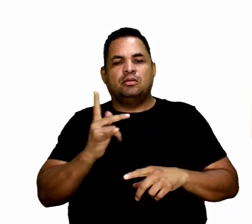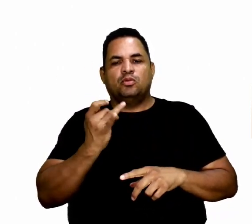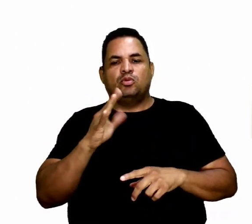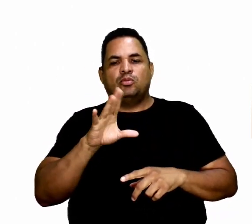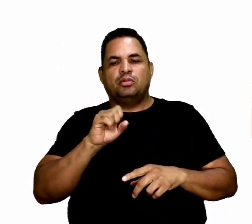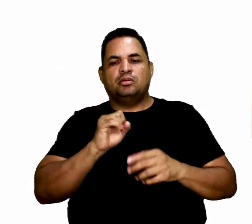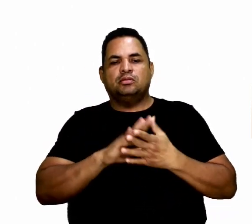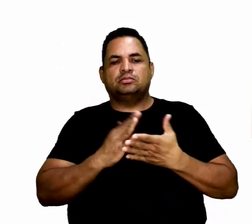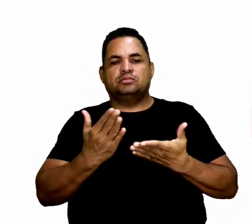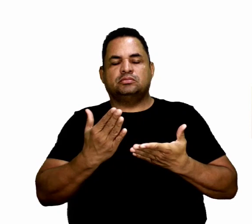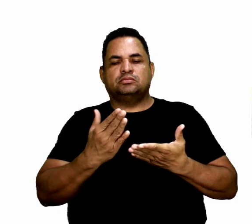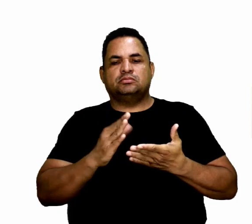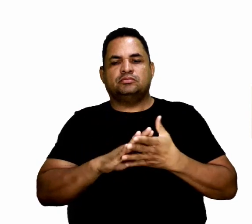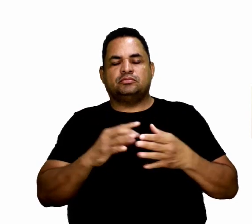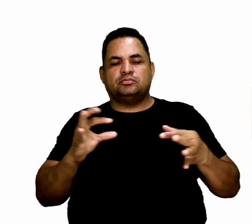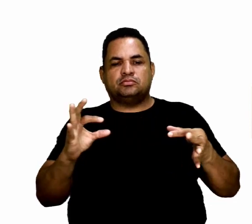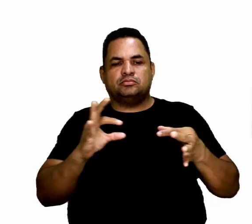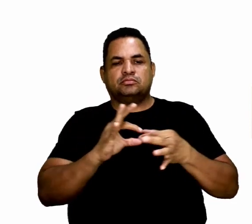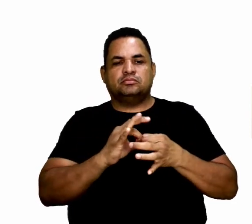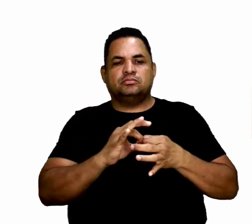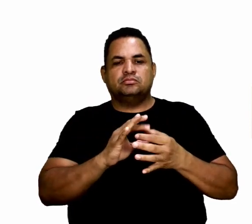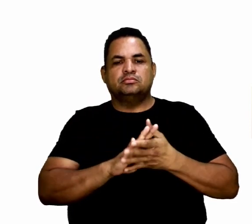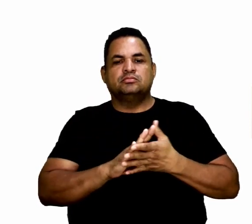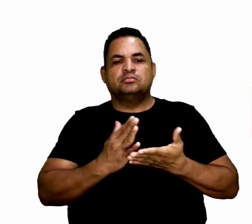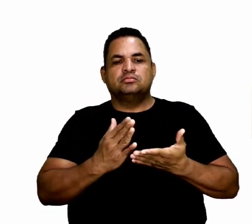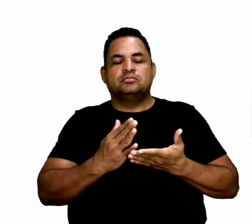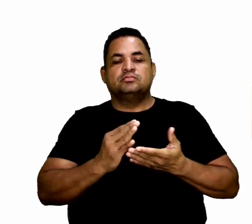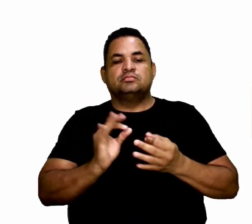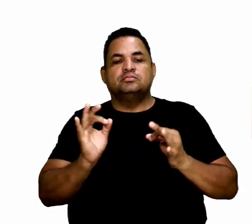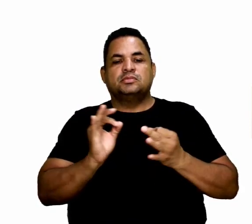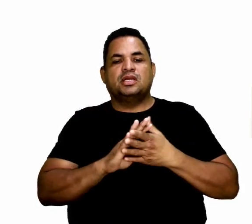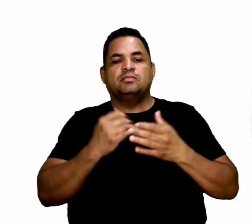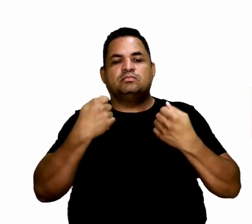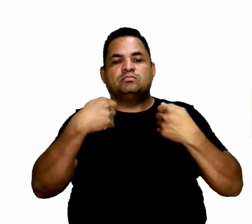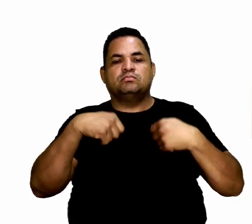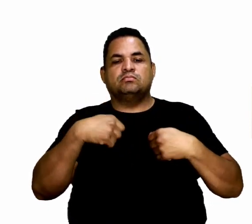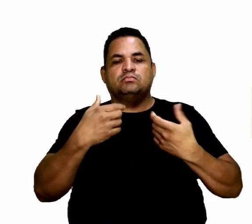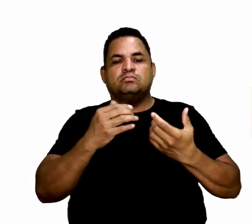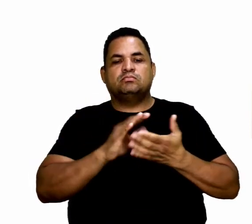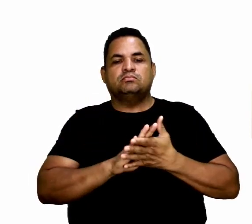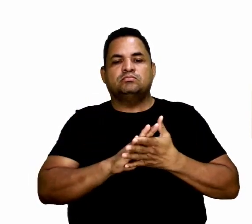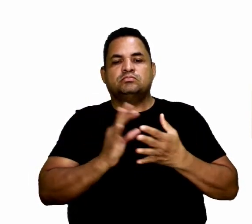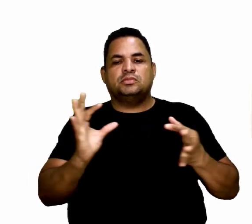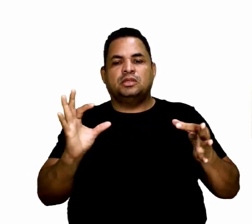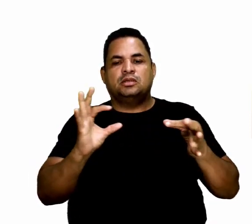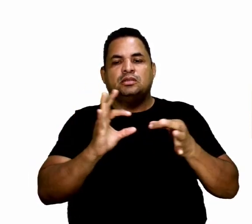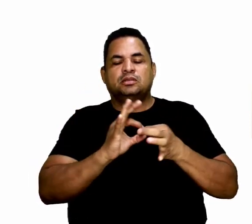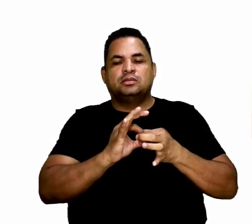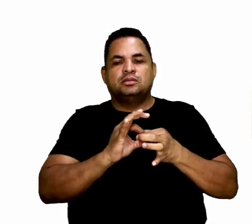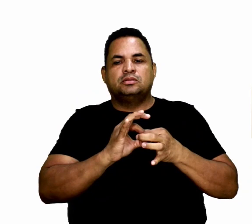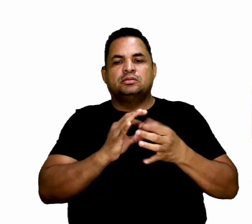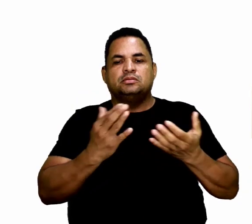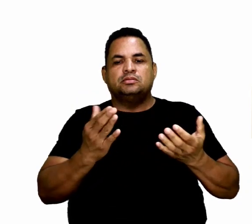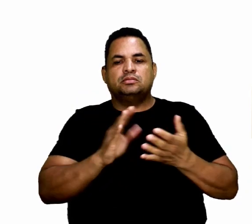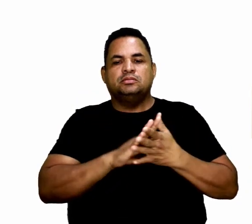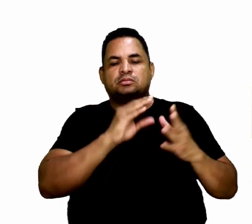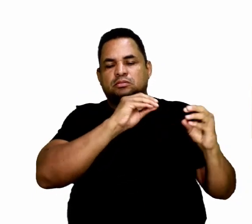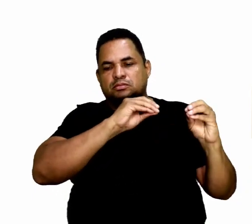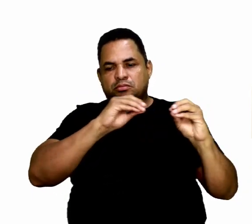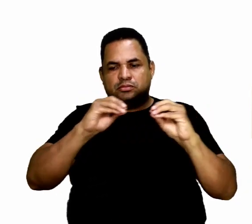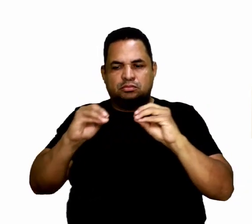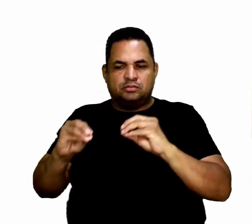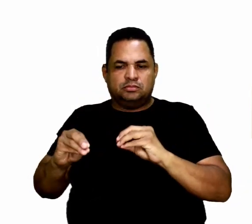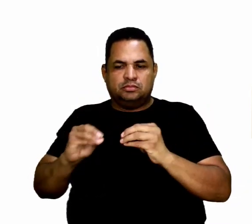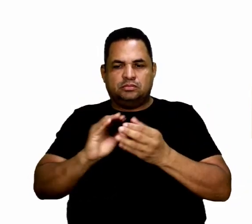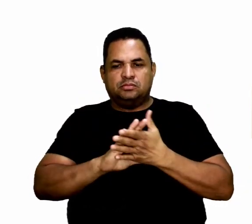né, ela vai se associar aí com o ferro e vai estar permitindo então a conexão, né, do transporte do